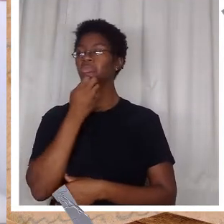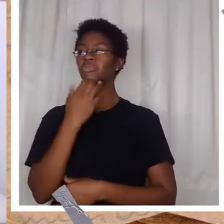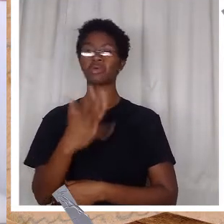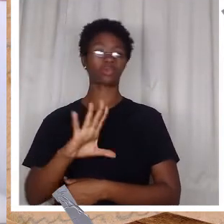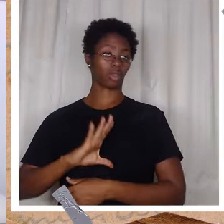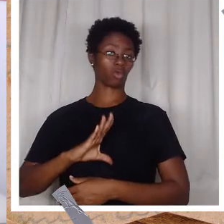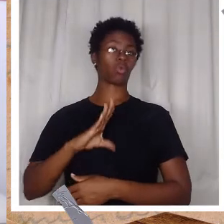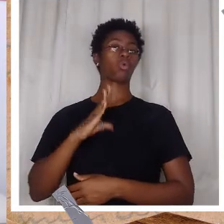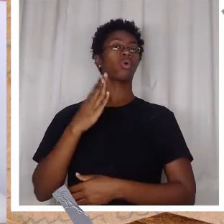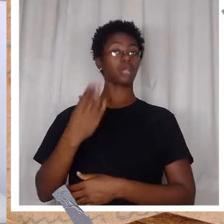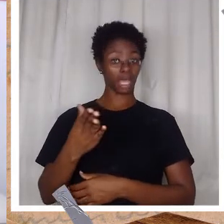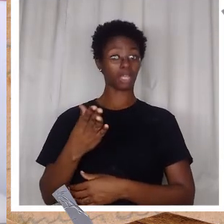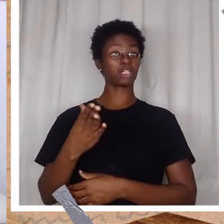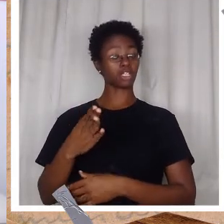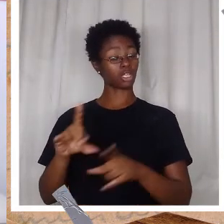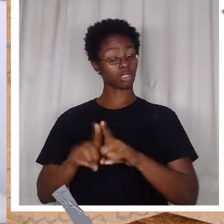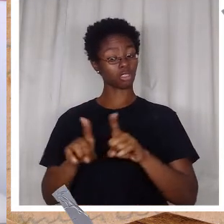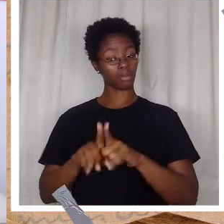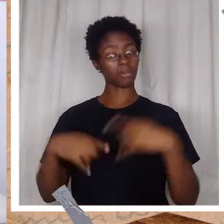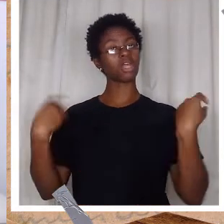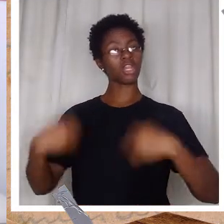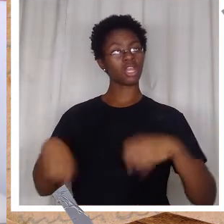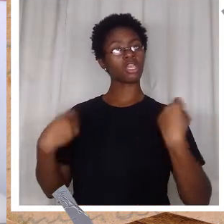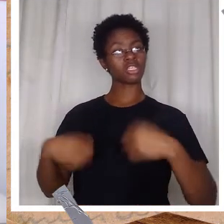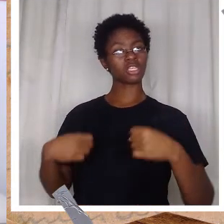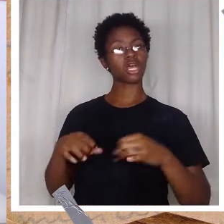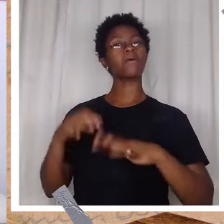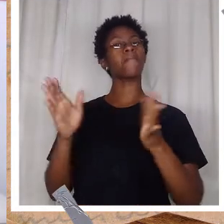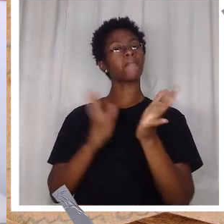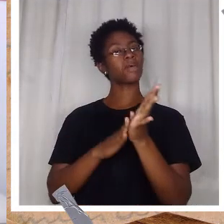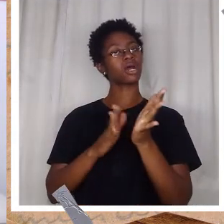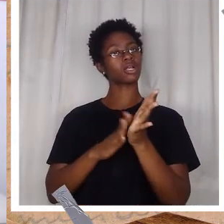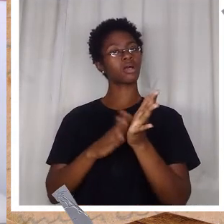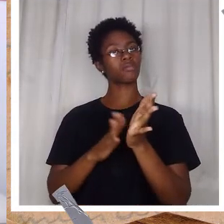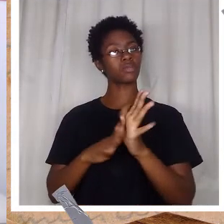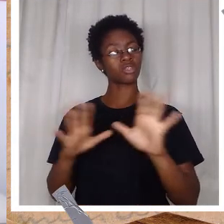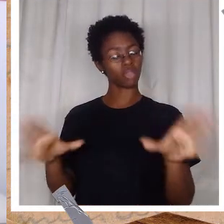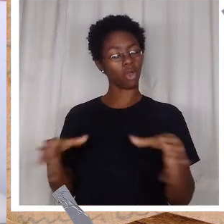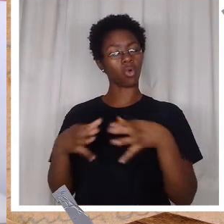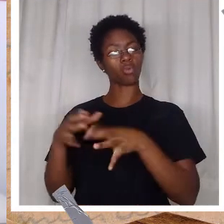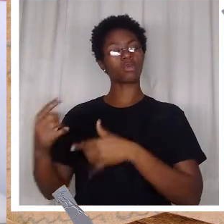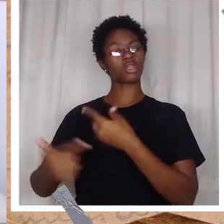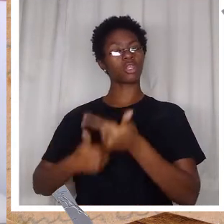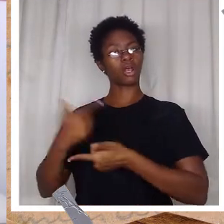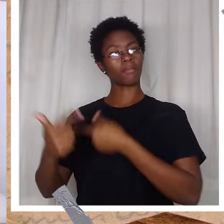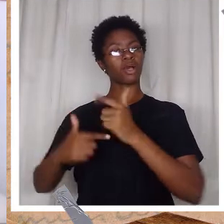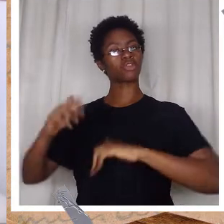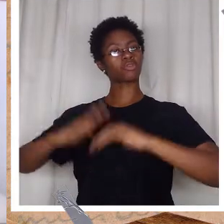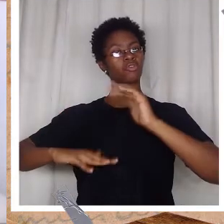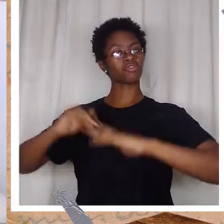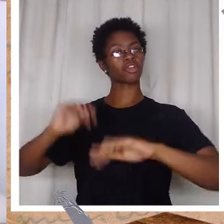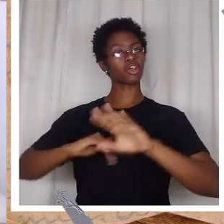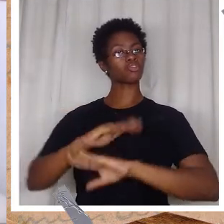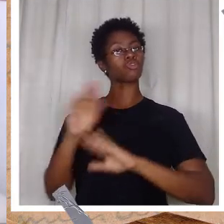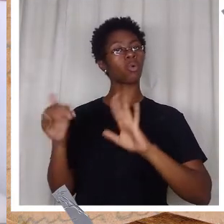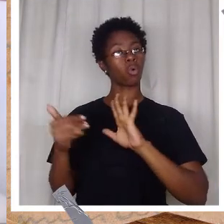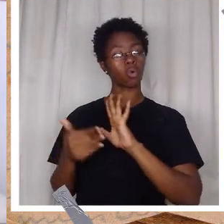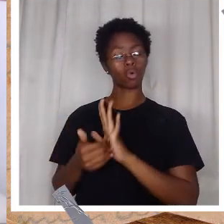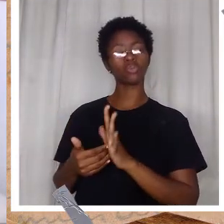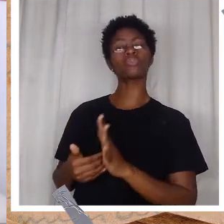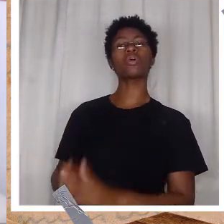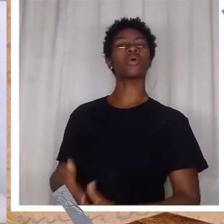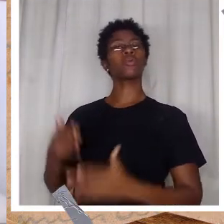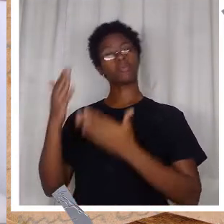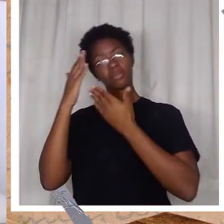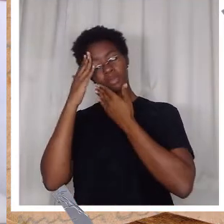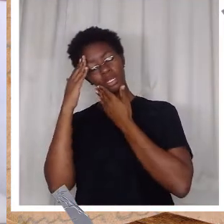momento, necessária. Parabéns a toda a equipe. Dar o meu abraço fraternal e saudoso ao nosso querido Elcio, lá que